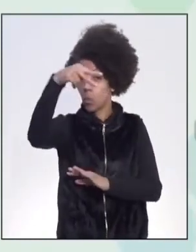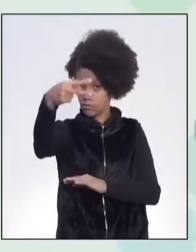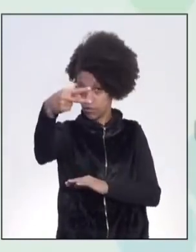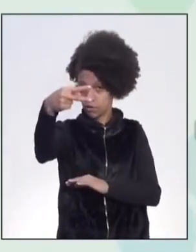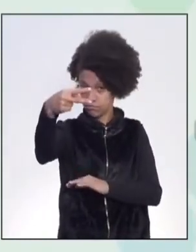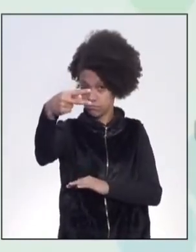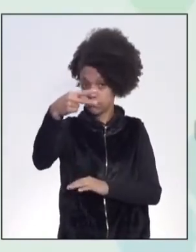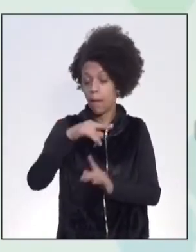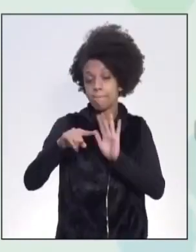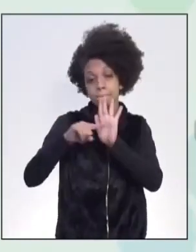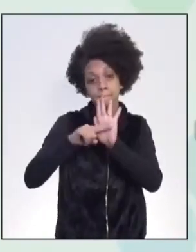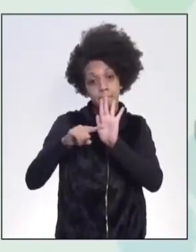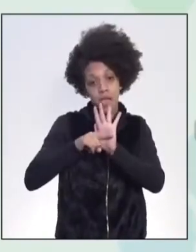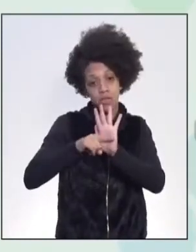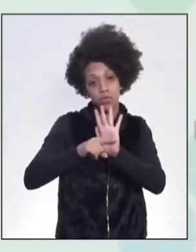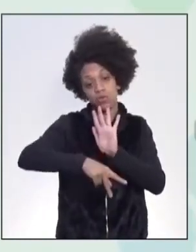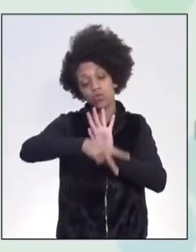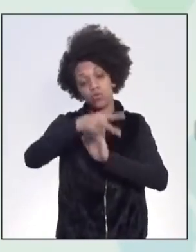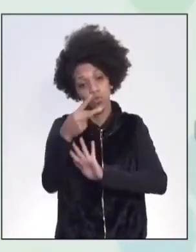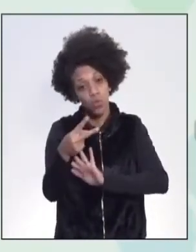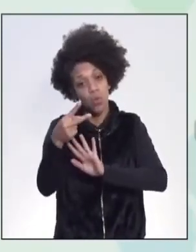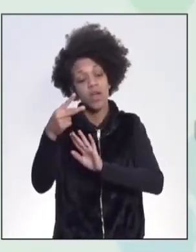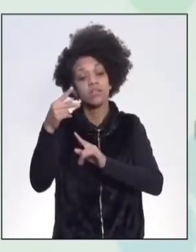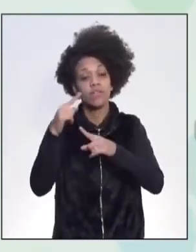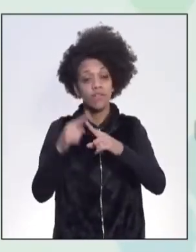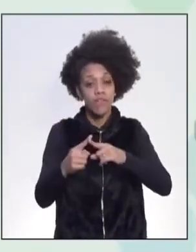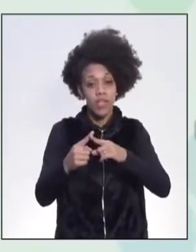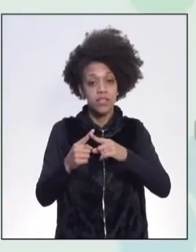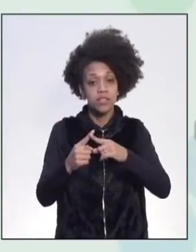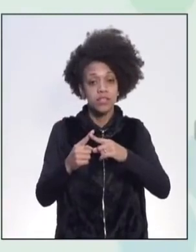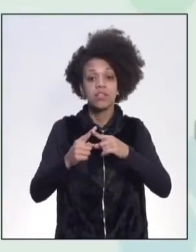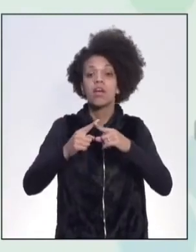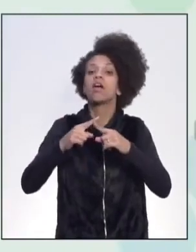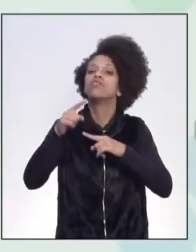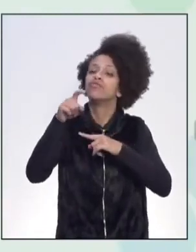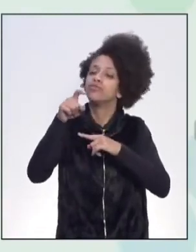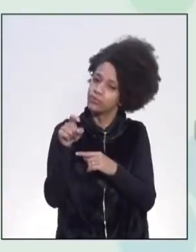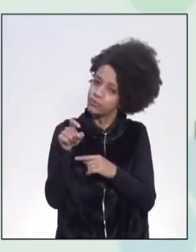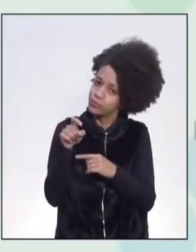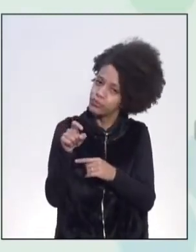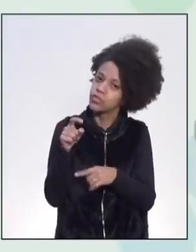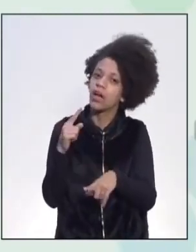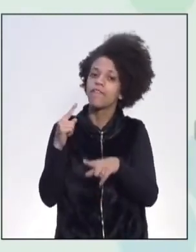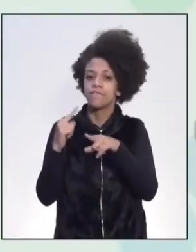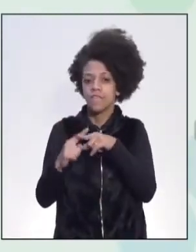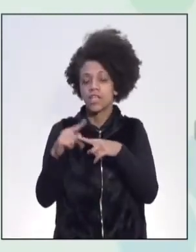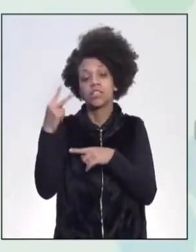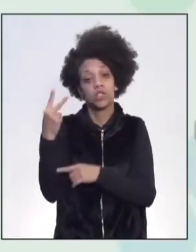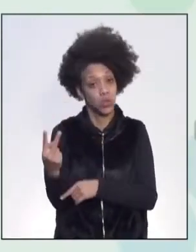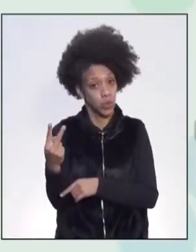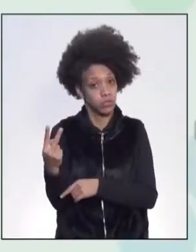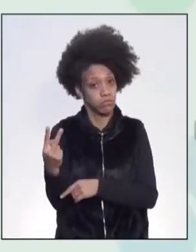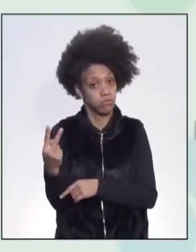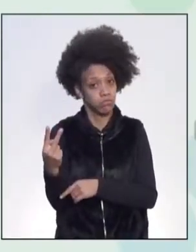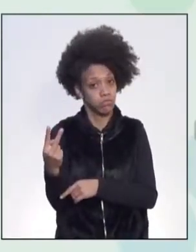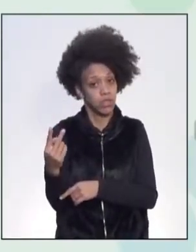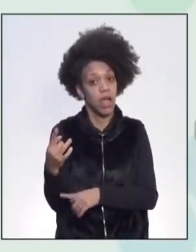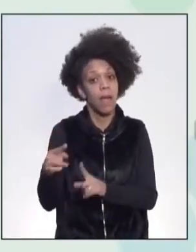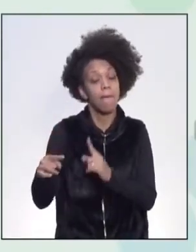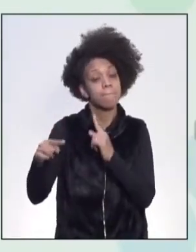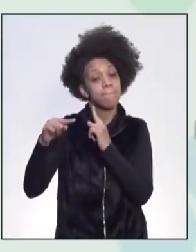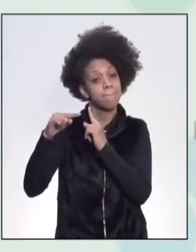quadrado, menos 2 vezes o primeiro termo, que é x, vezes o segundo termo, que é o 2,